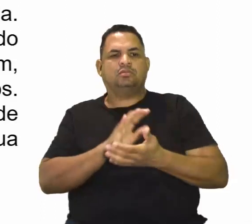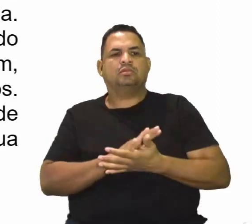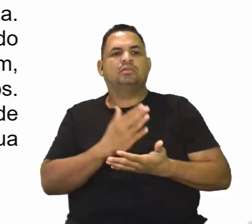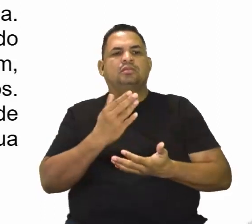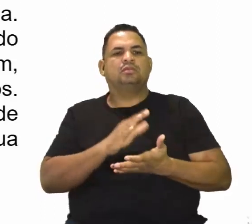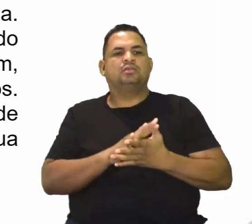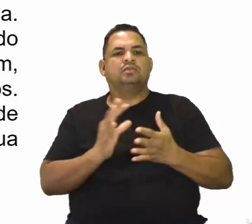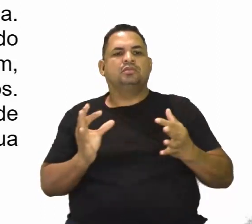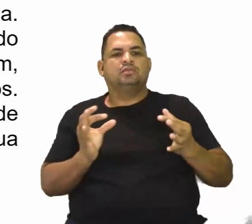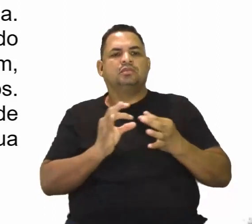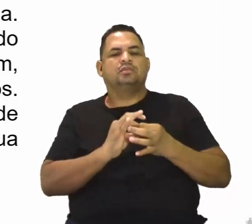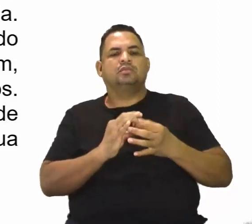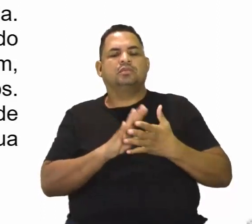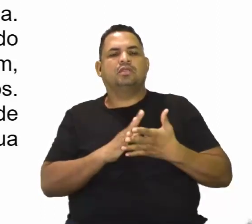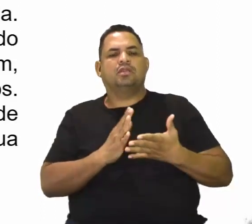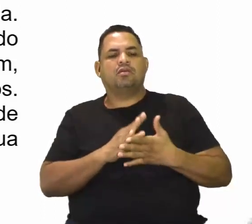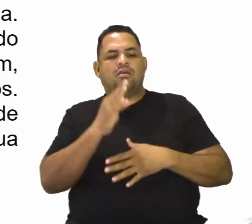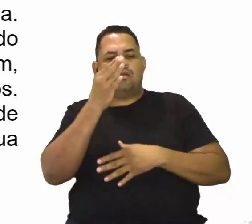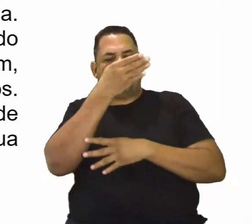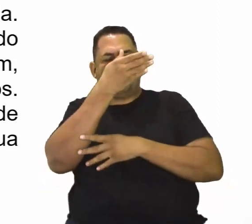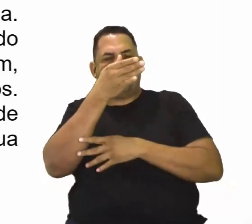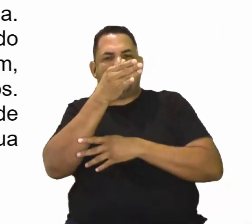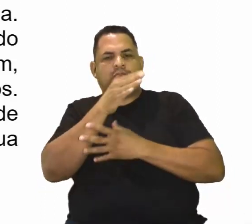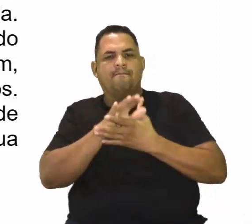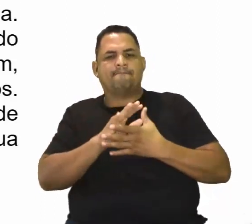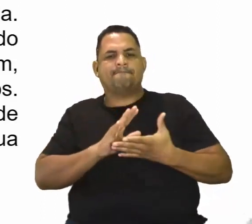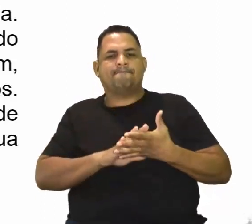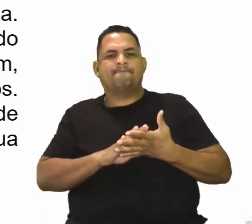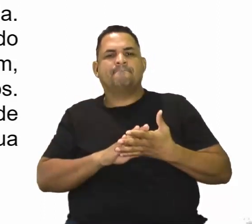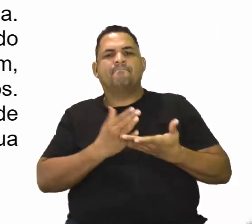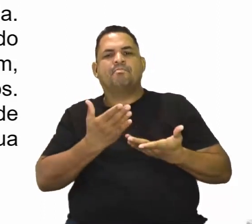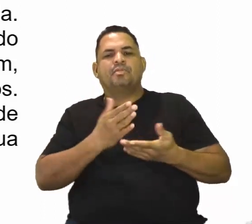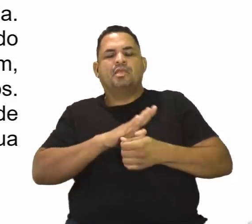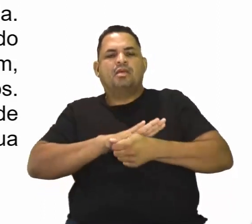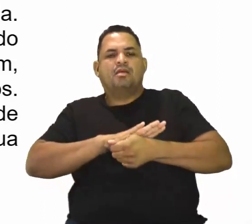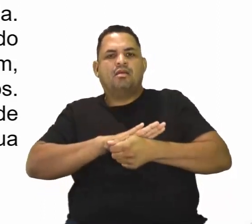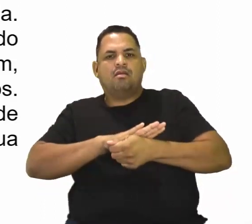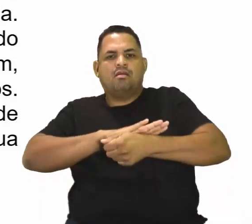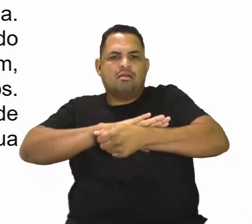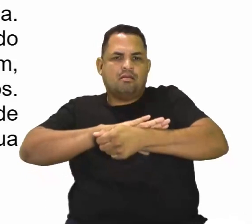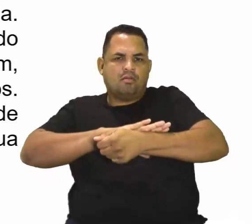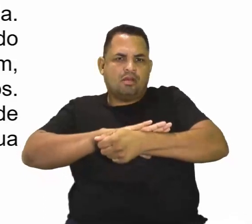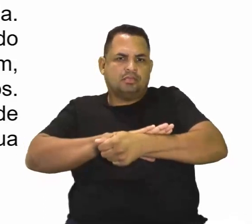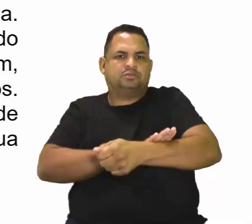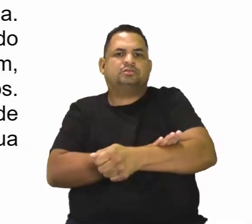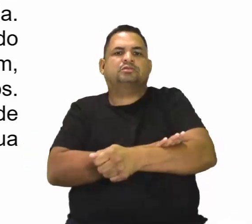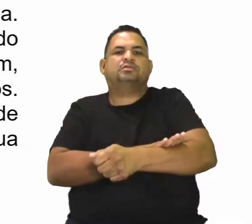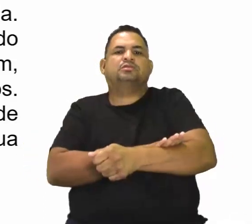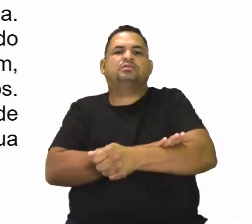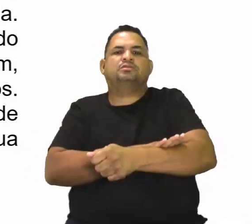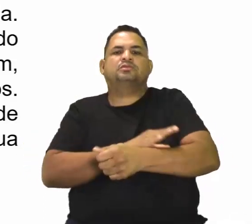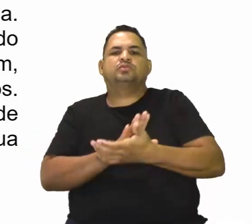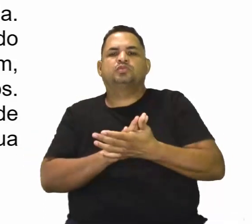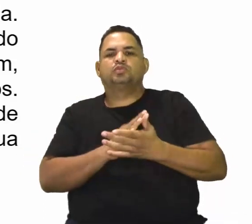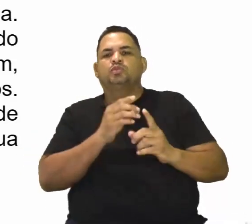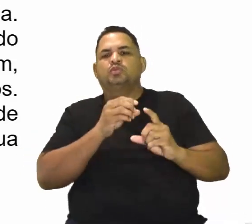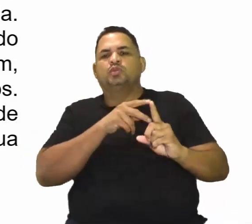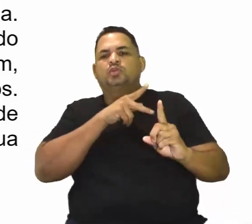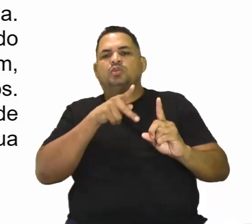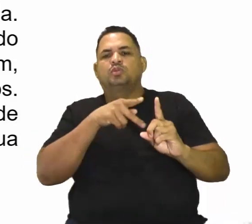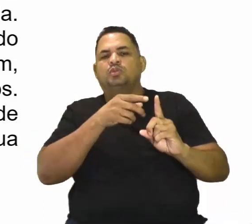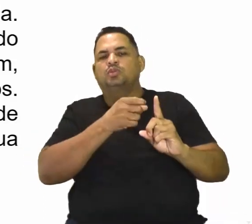Ligado ao nacionalismo, ao racismo e à xenofobia no contexto globalizado das grandes